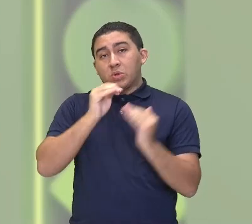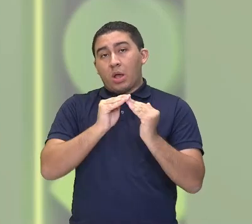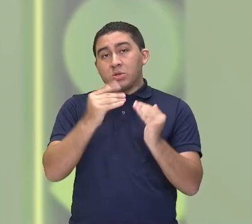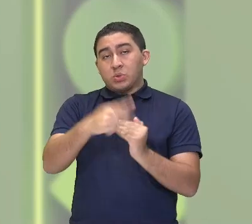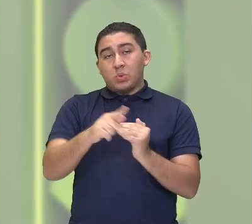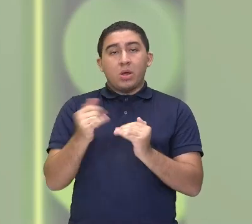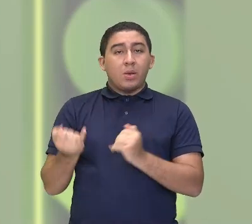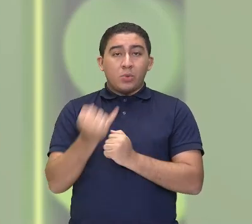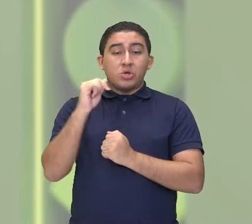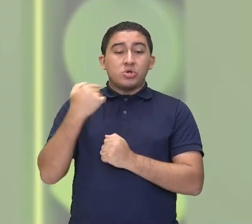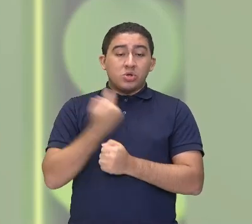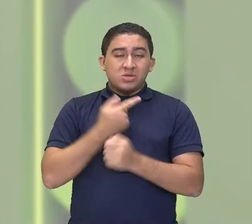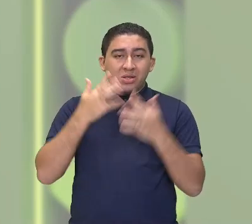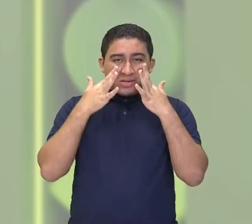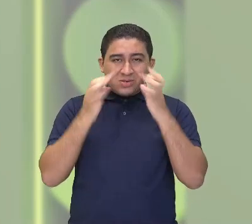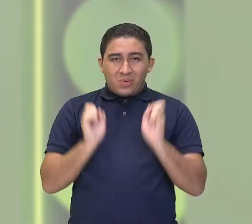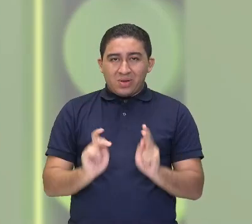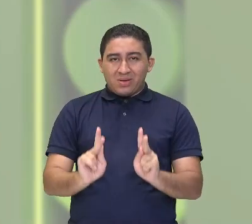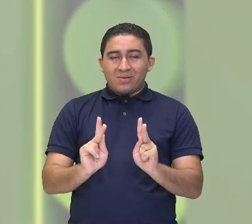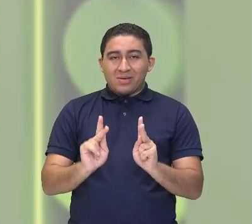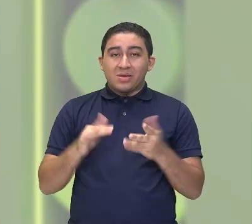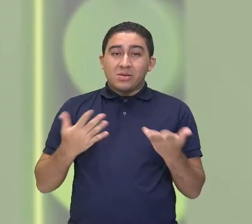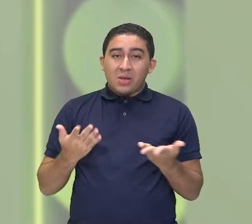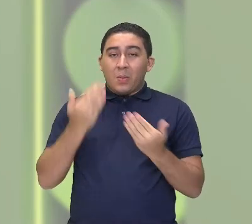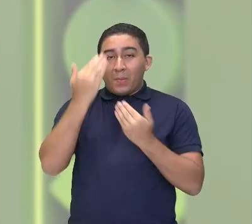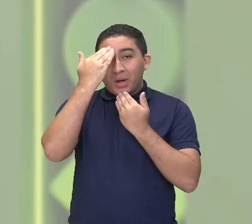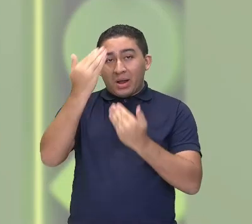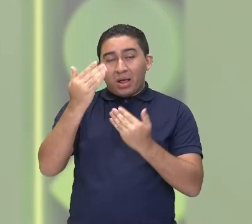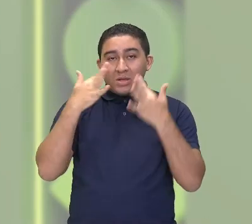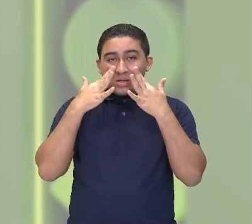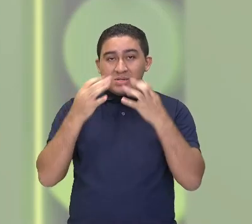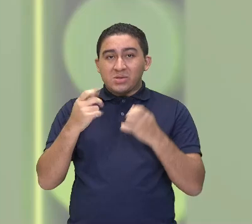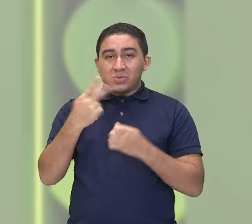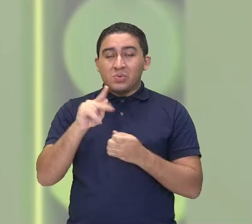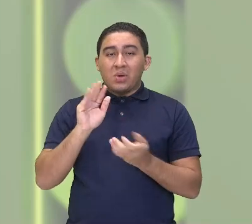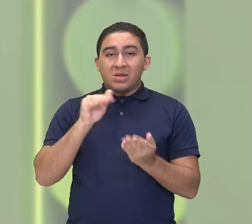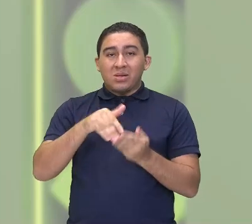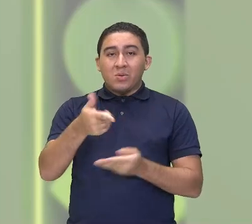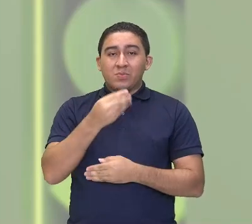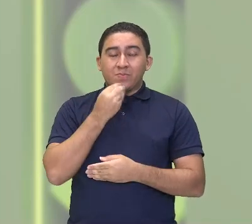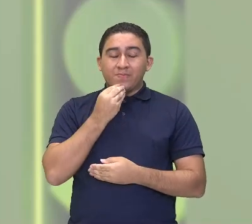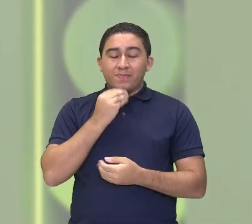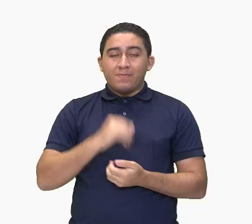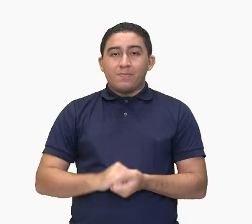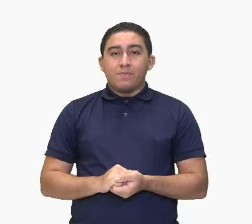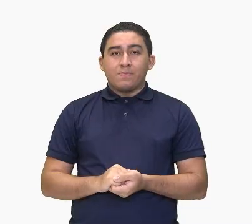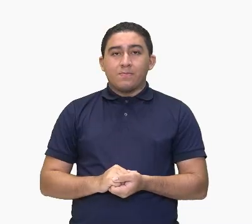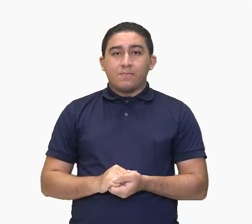sempre importante a gente ficar atento, certo? Então, muito obrigado aí por ter acompanhado e a gente se vê na próxima aula.